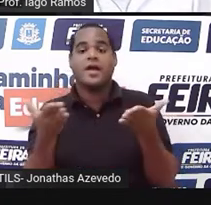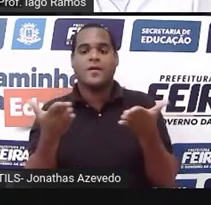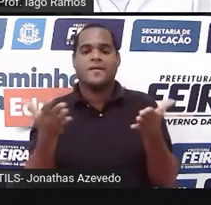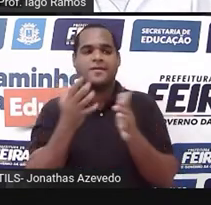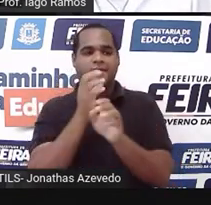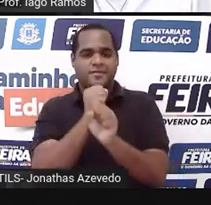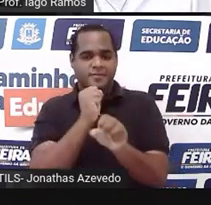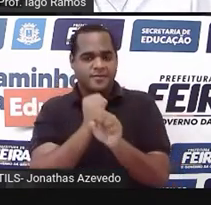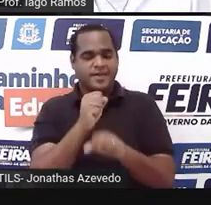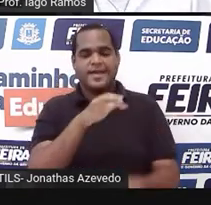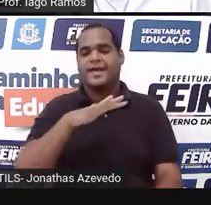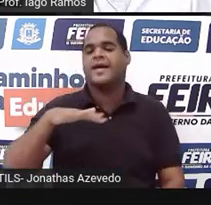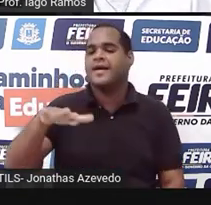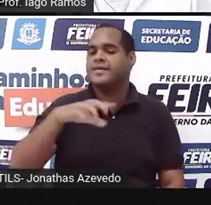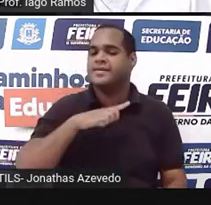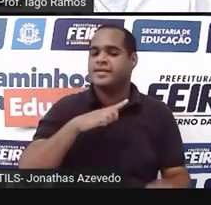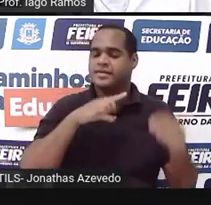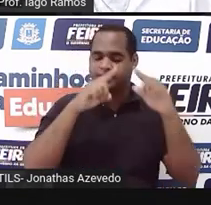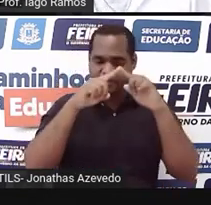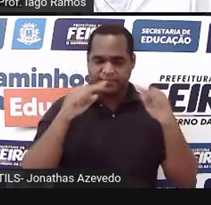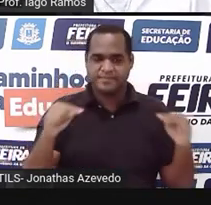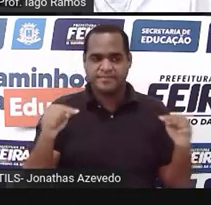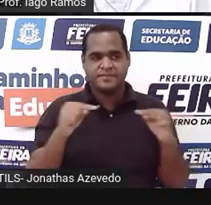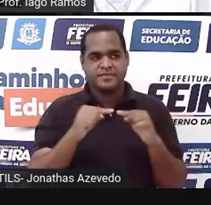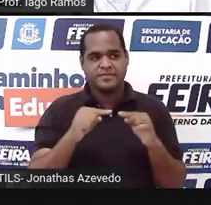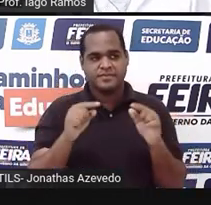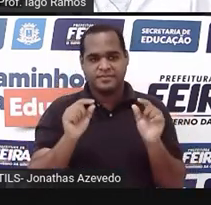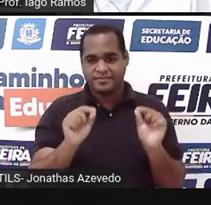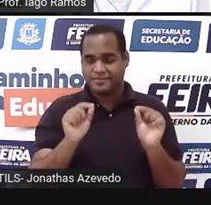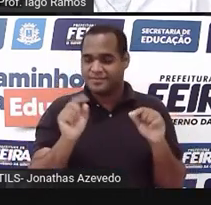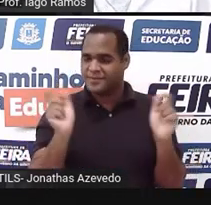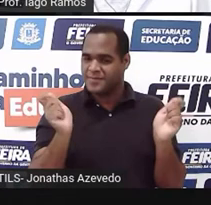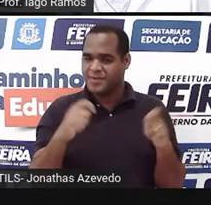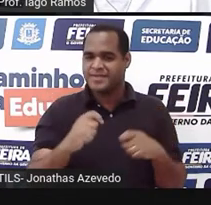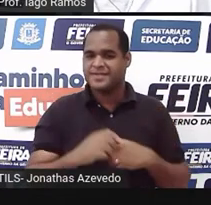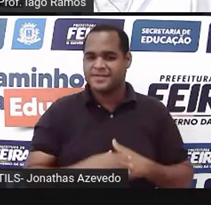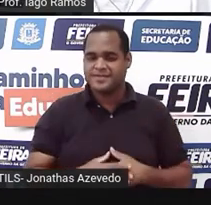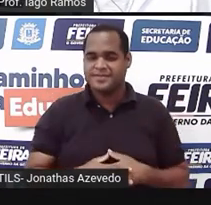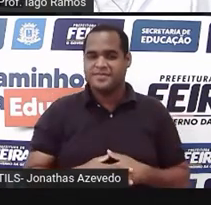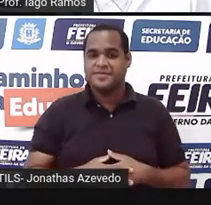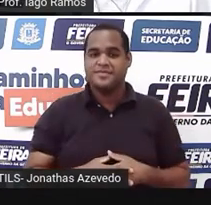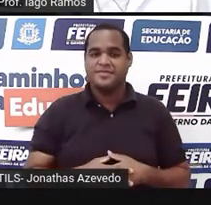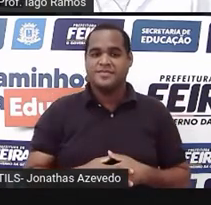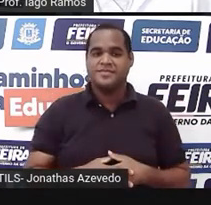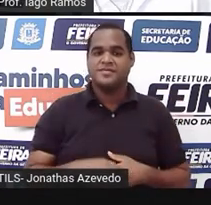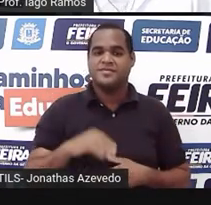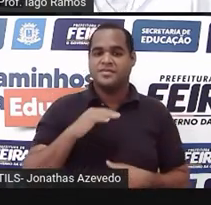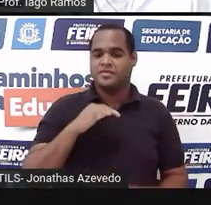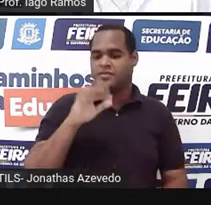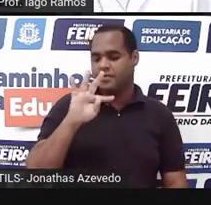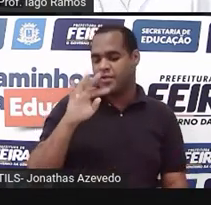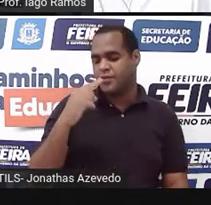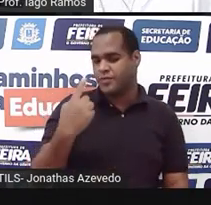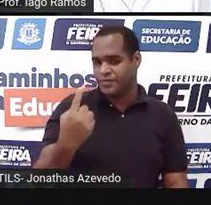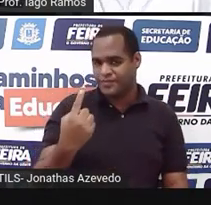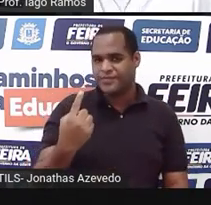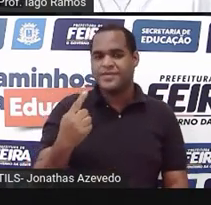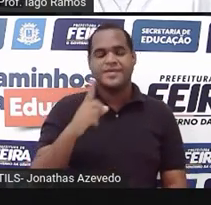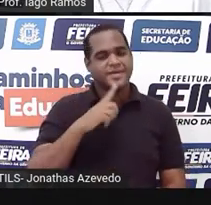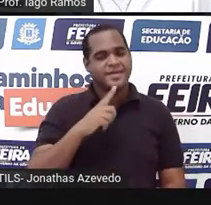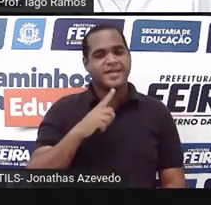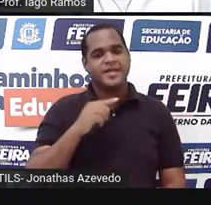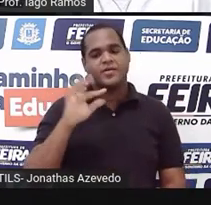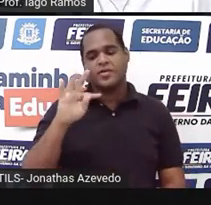calcular as áreas dos triângulos olha só e o grandão vou chamar de ter um o